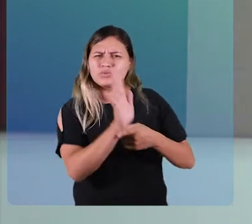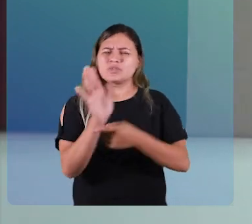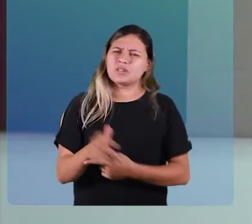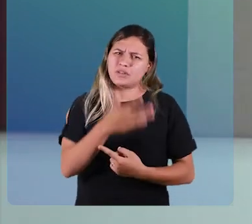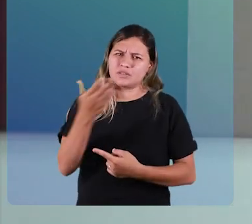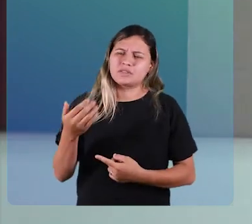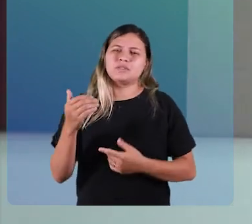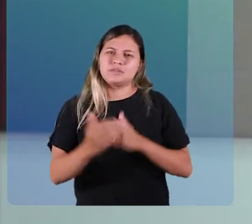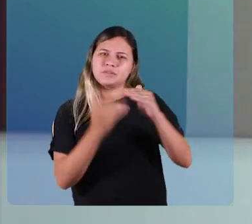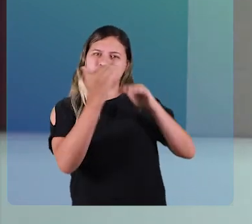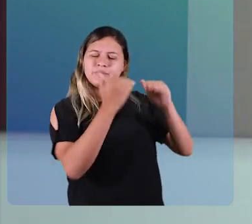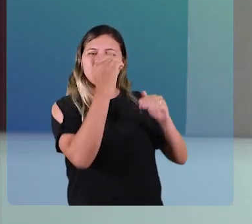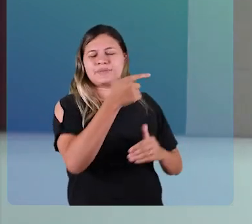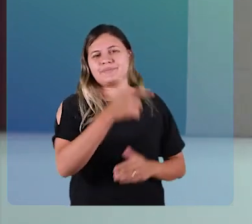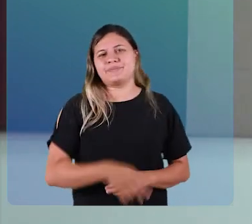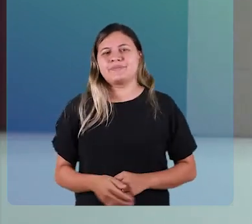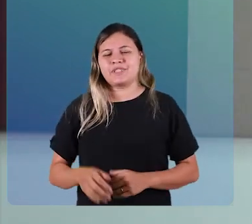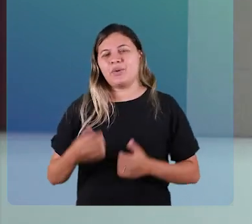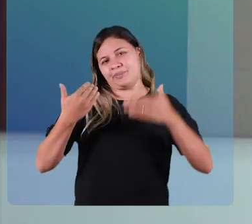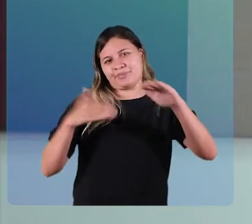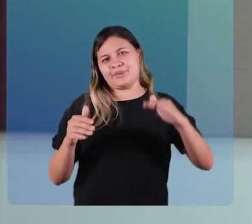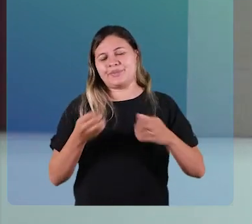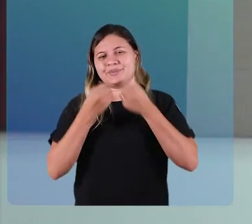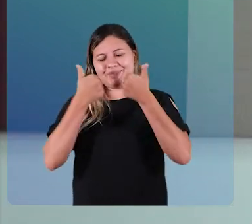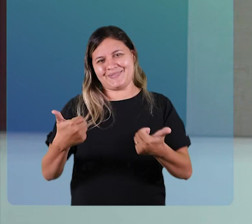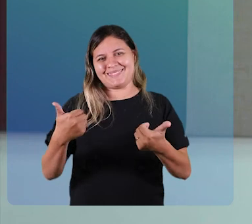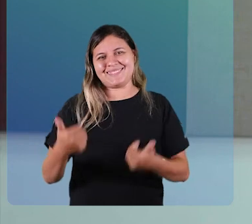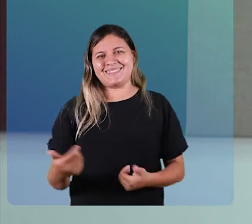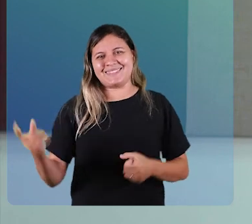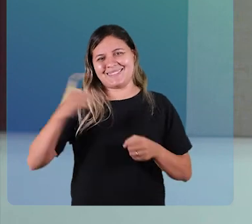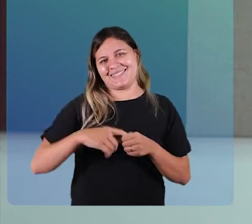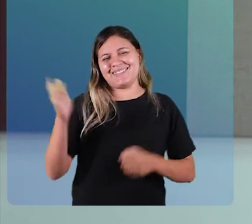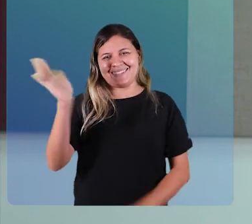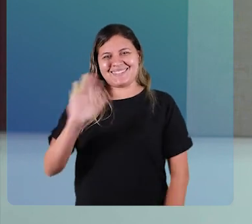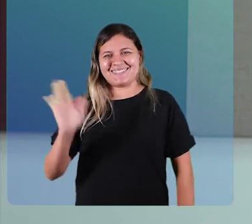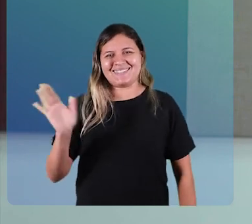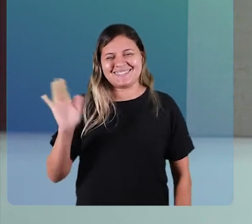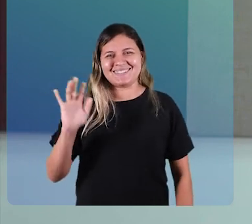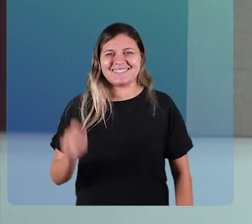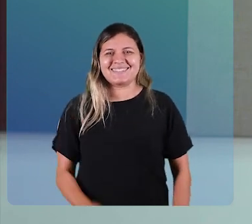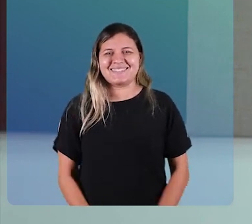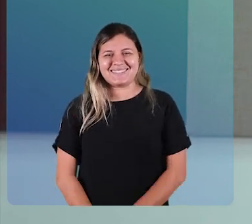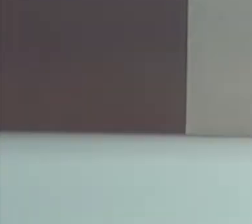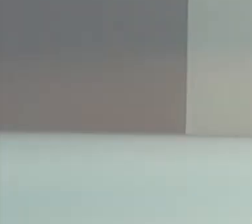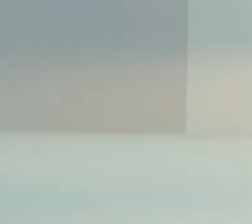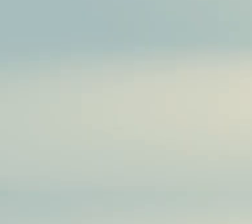complemento, né? De aprimoramento para vocês, tá certo? Então, boa prova e até a próxima oportunidade. Até mais.